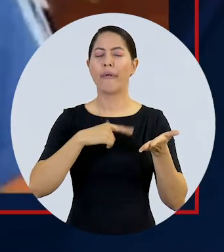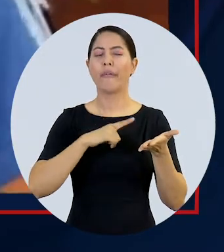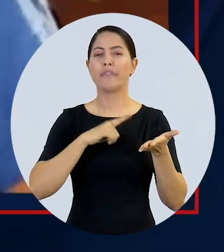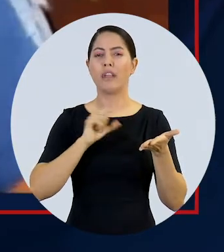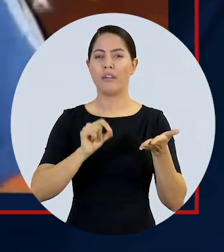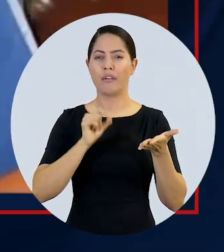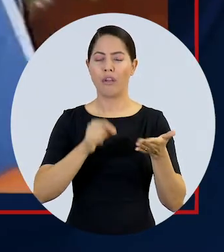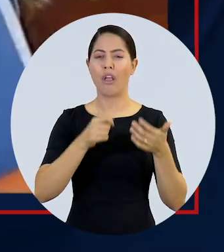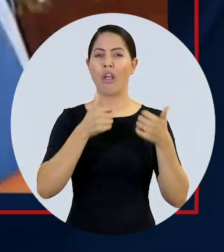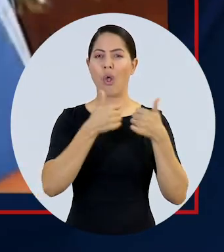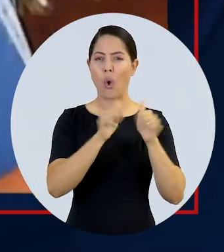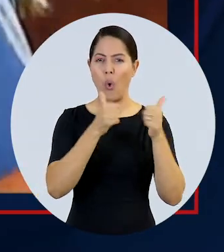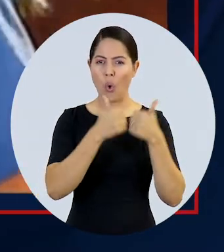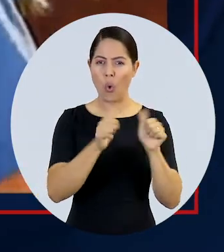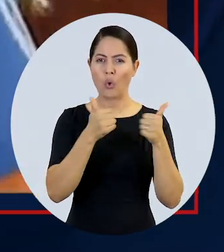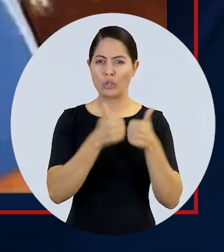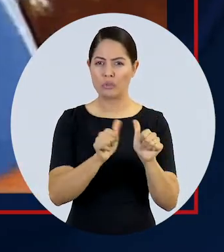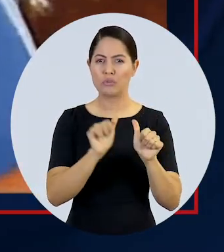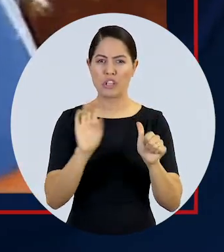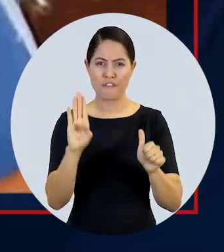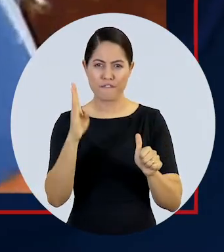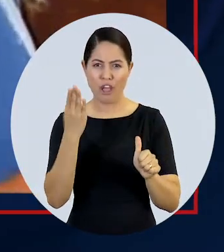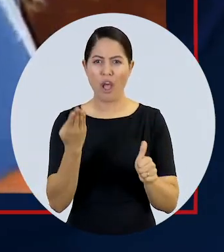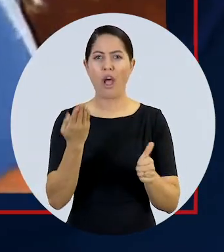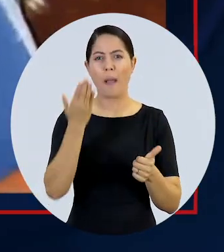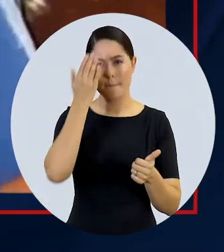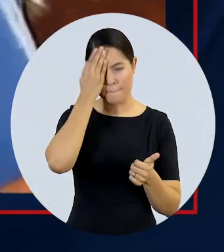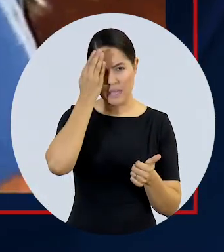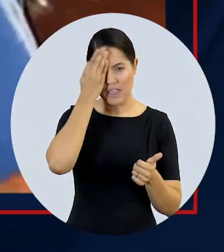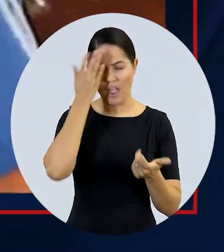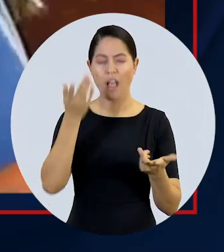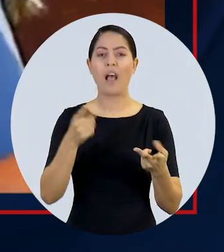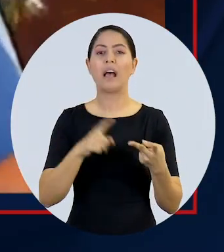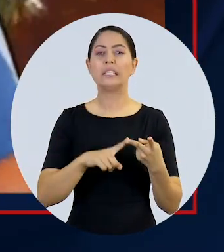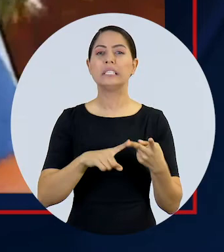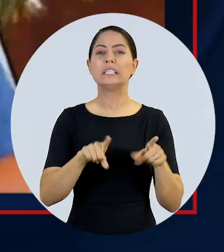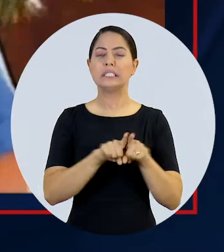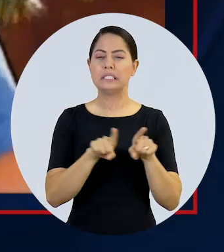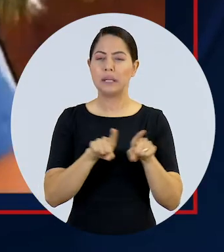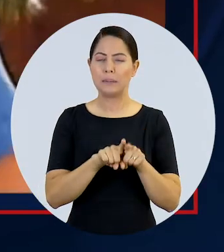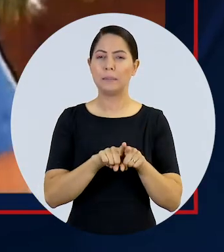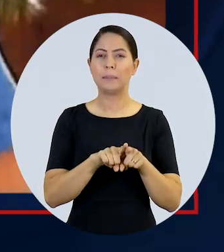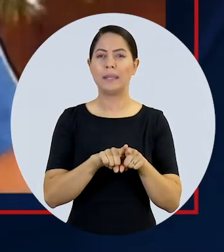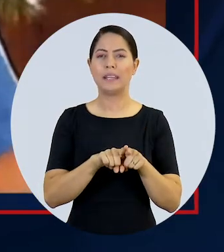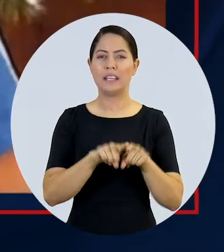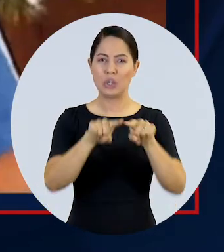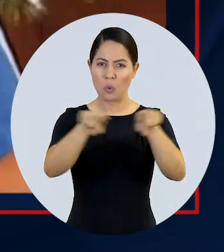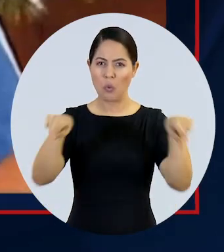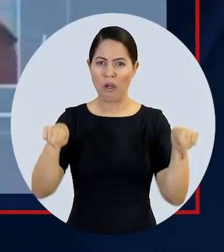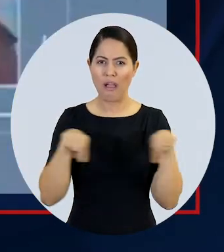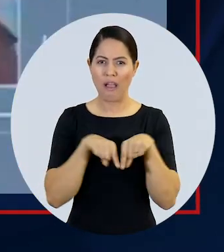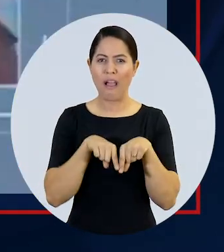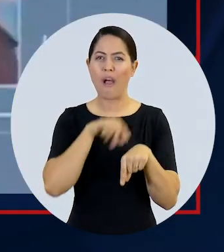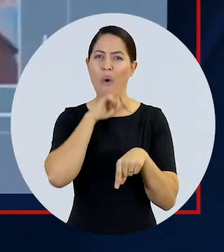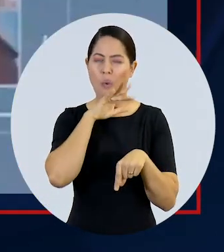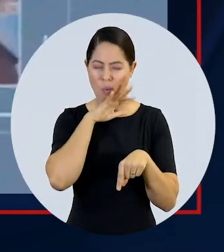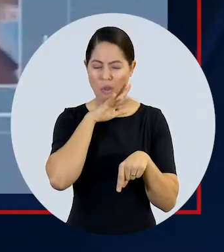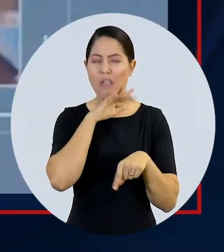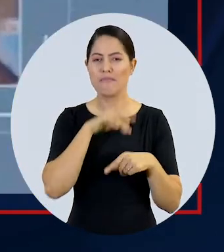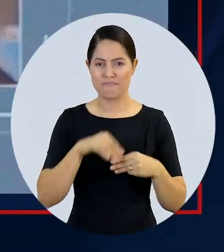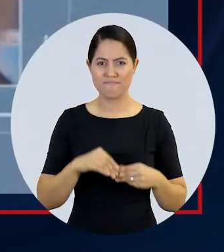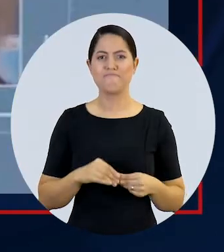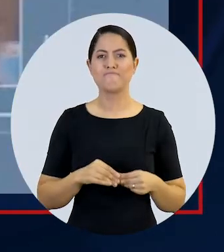vieram em ônibus coletivo clandestino, eles foram submetidos a uma condição